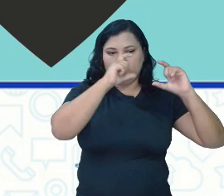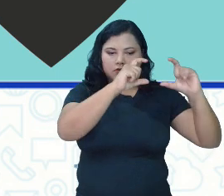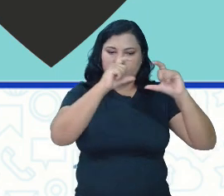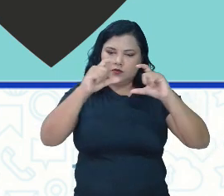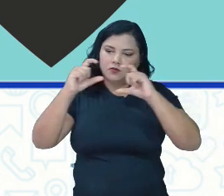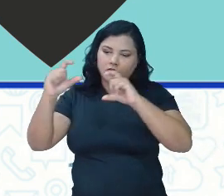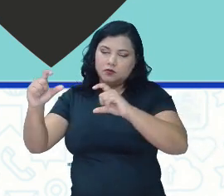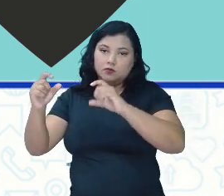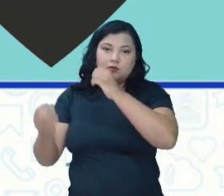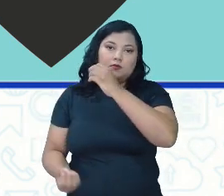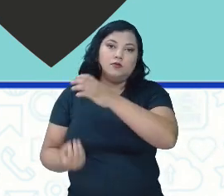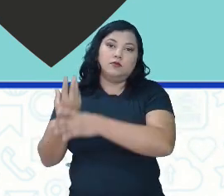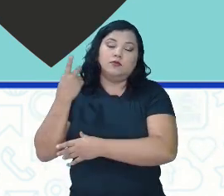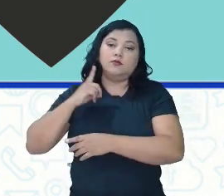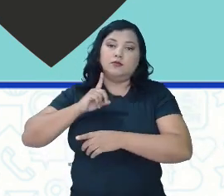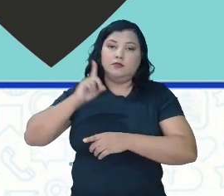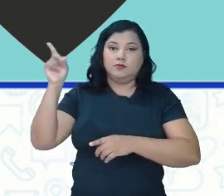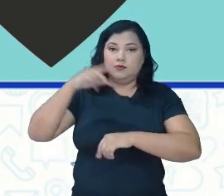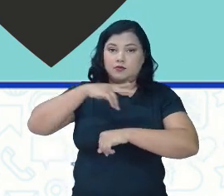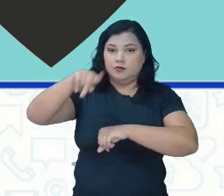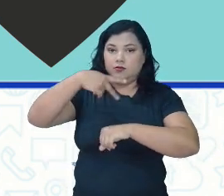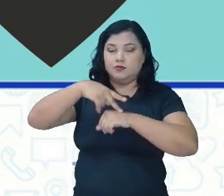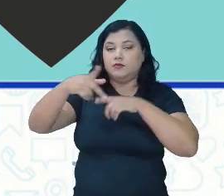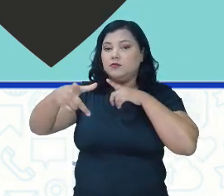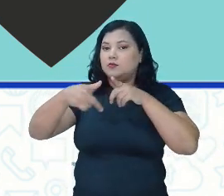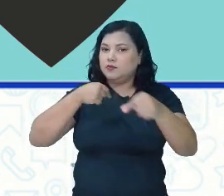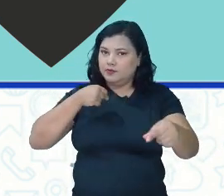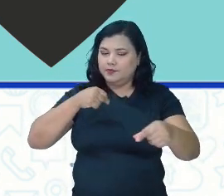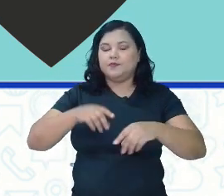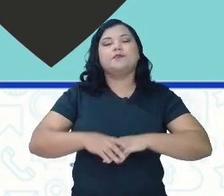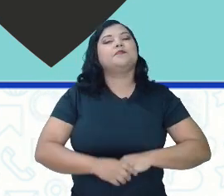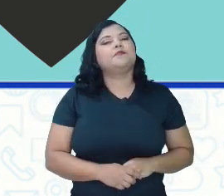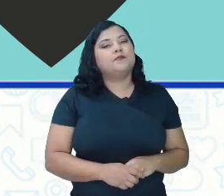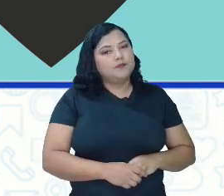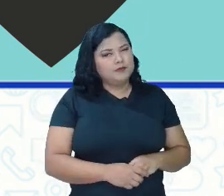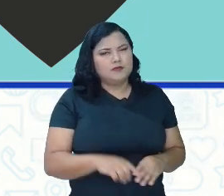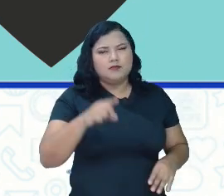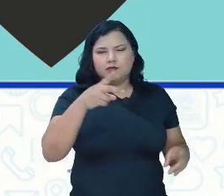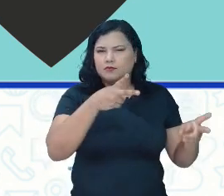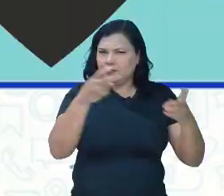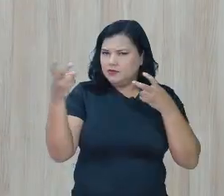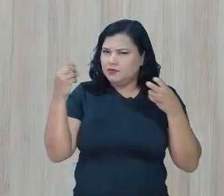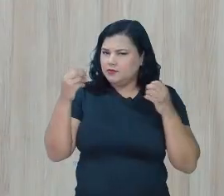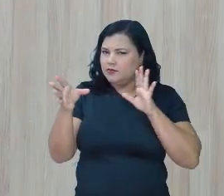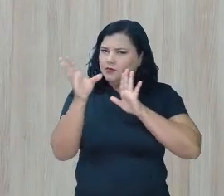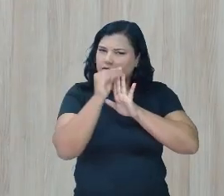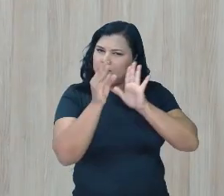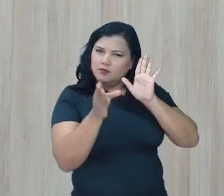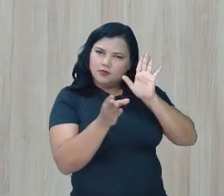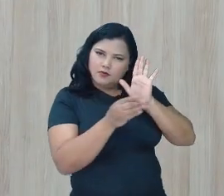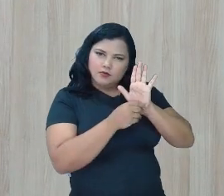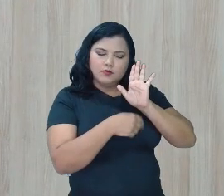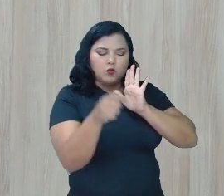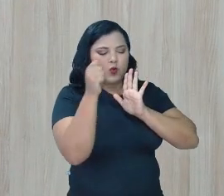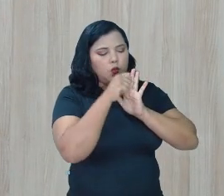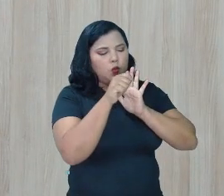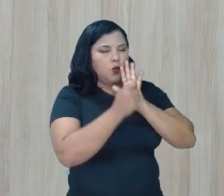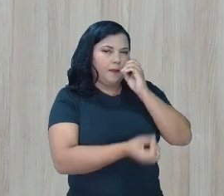Eu até falei antes, se você percebe, não é? O conteúdo ele é escrito para que vocês possam